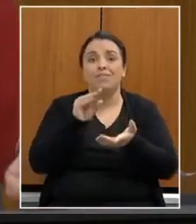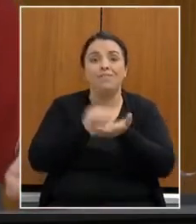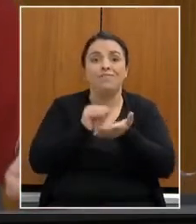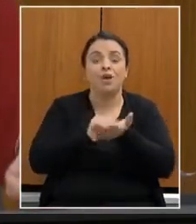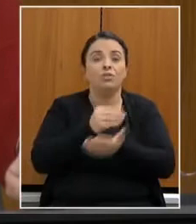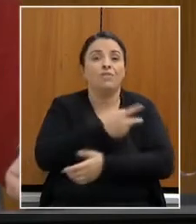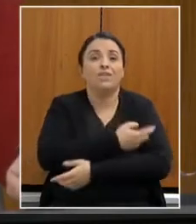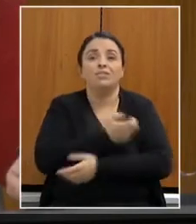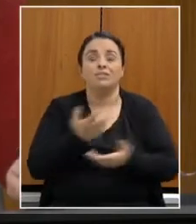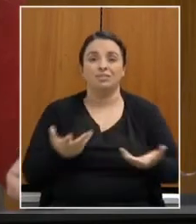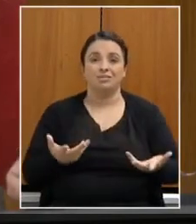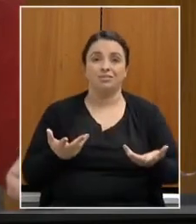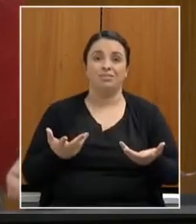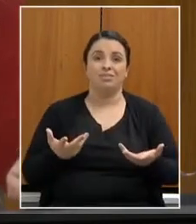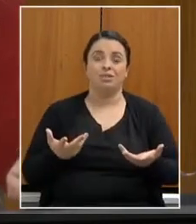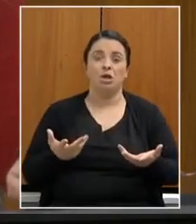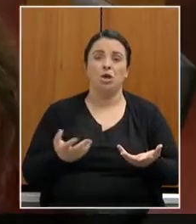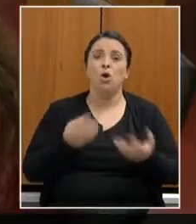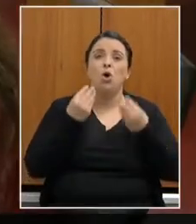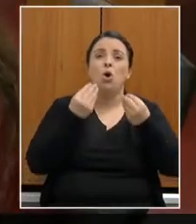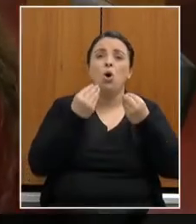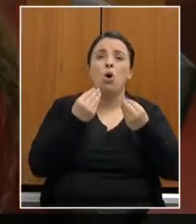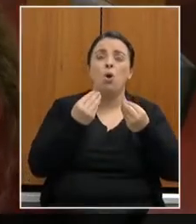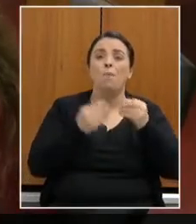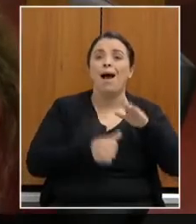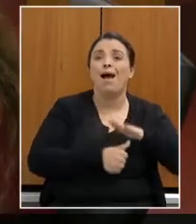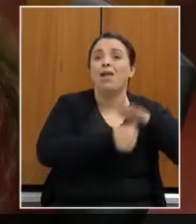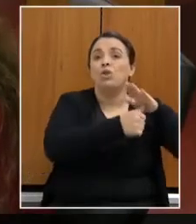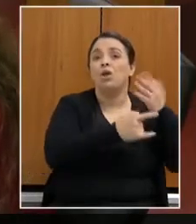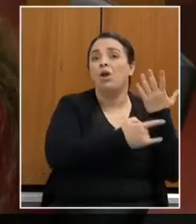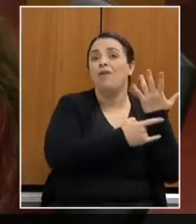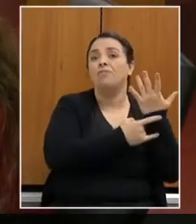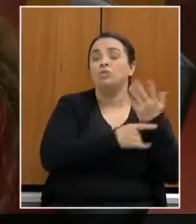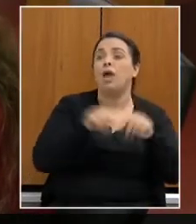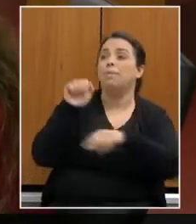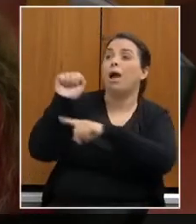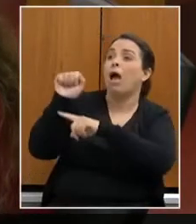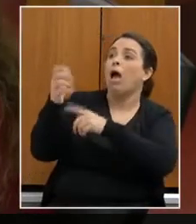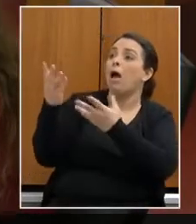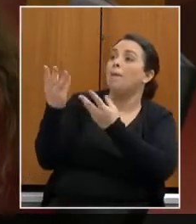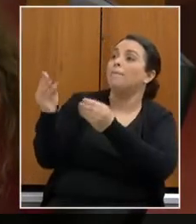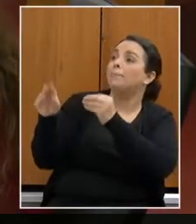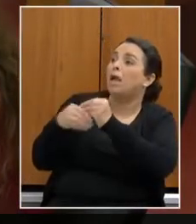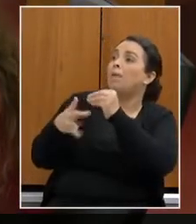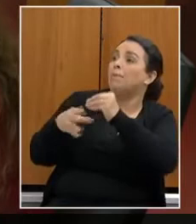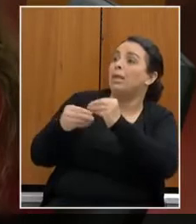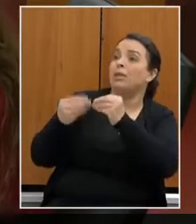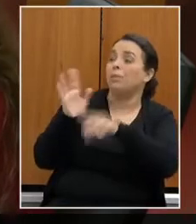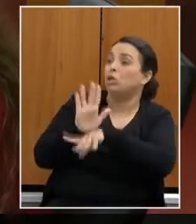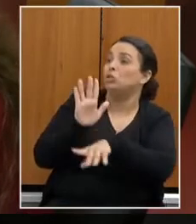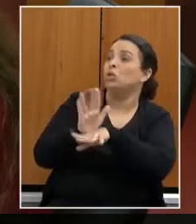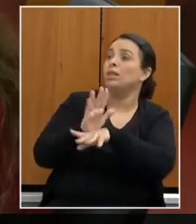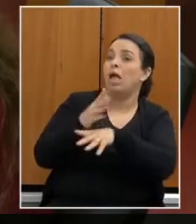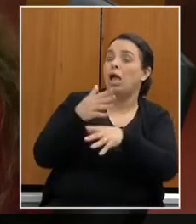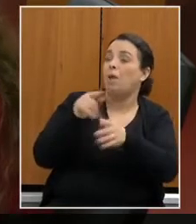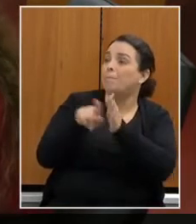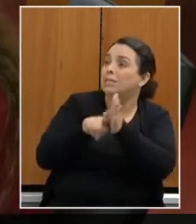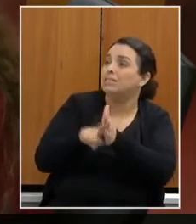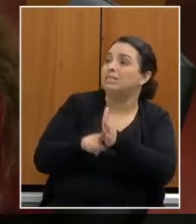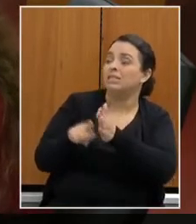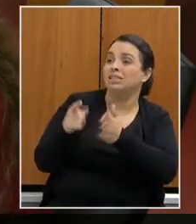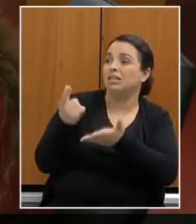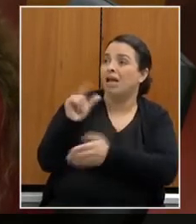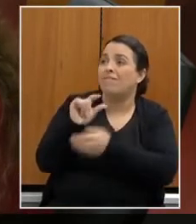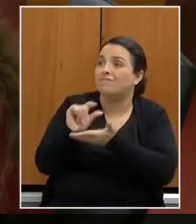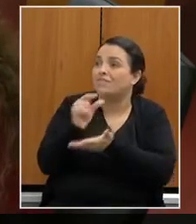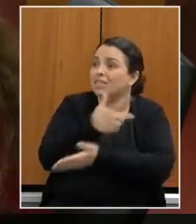na porta de parlamentar pedindo emenda sendo que o estado de Minas Gerais tem condições do investimento direto por parceria para que